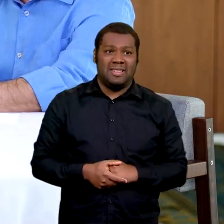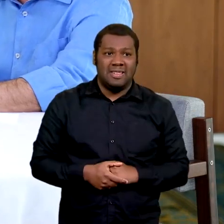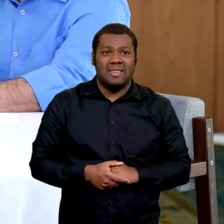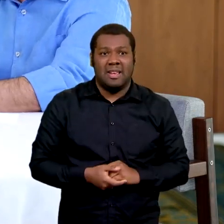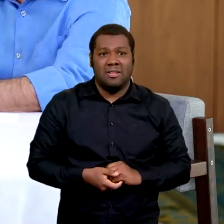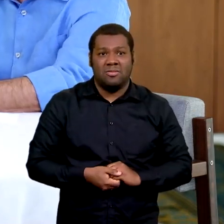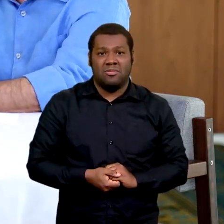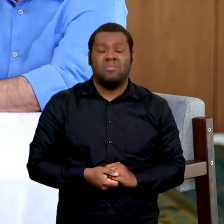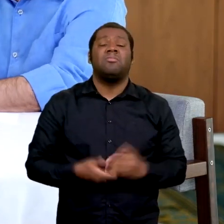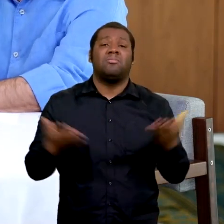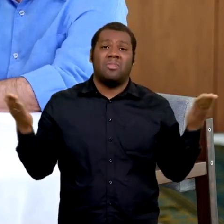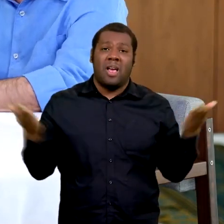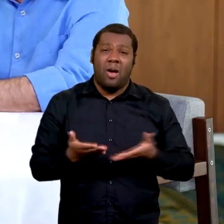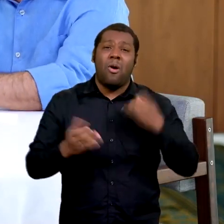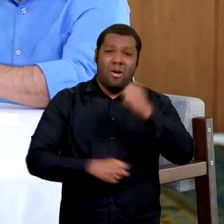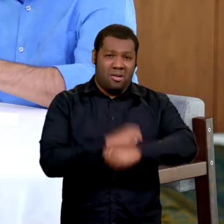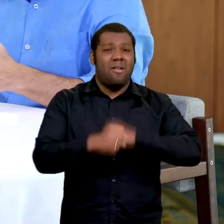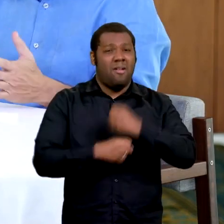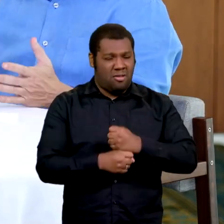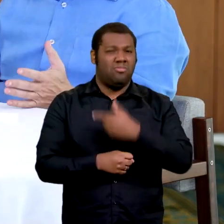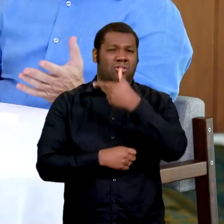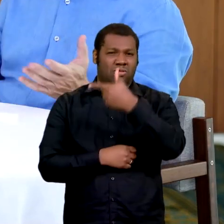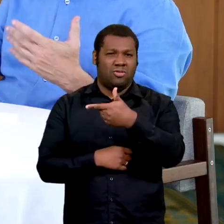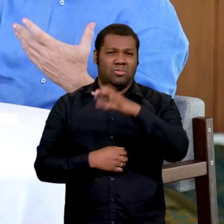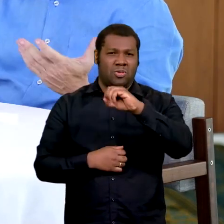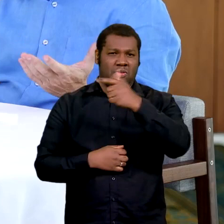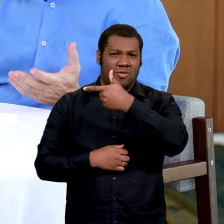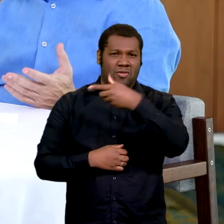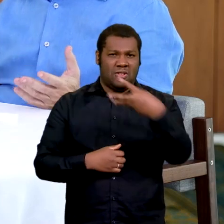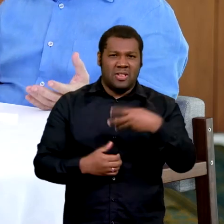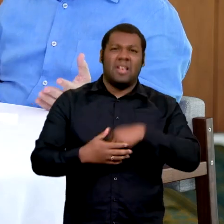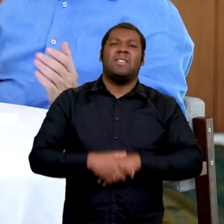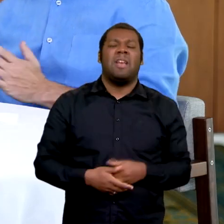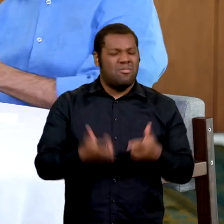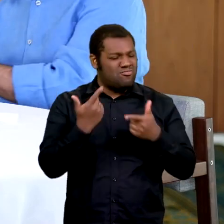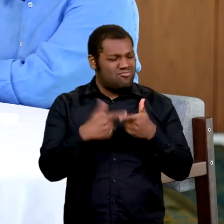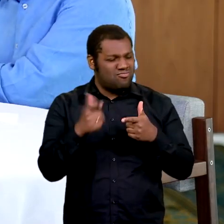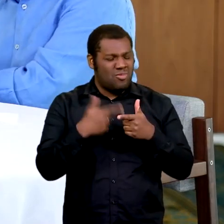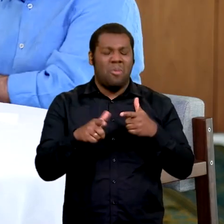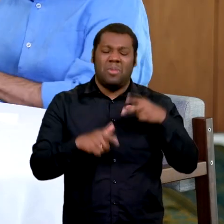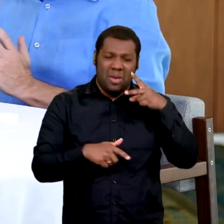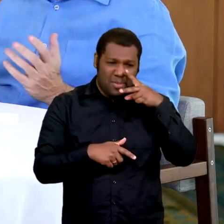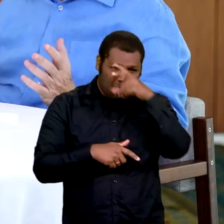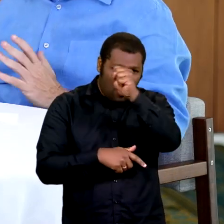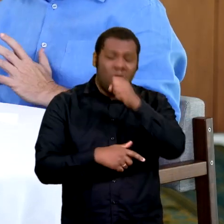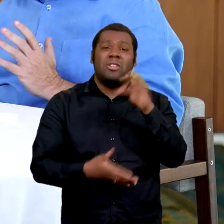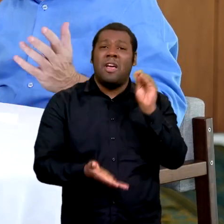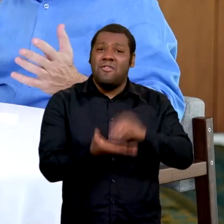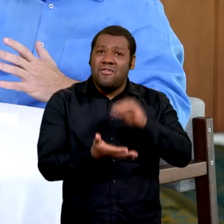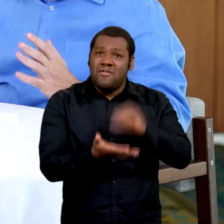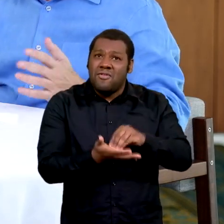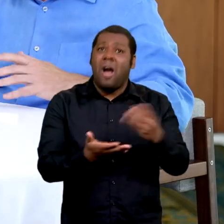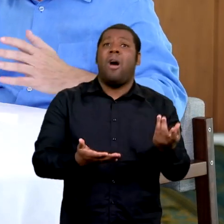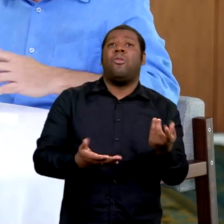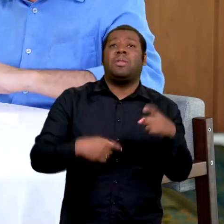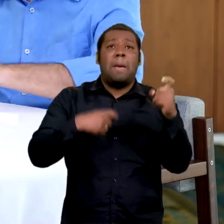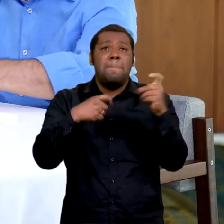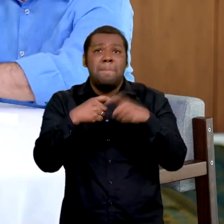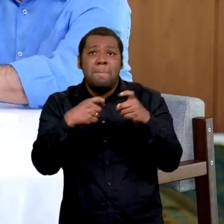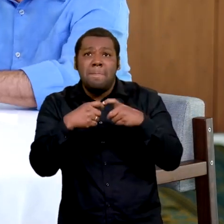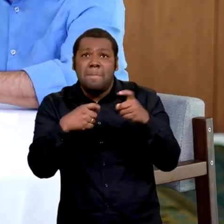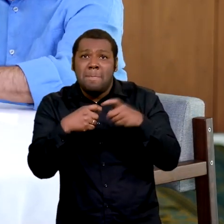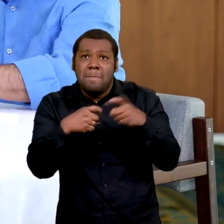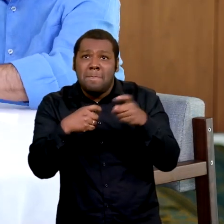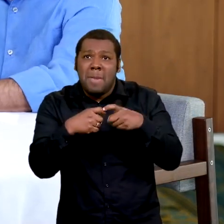esse ano o problema é grande tem uma um problema entre a falta de funcionários e também os médicos que faz as perícias que enfim fazem